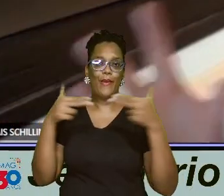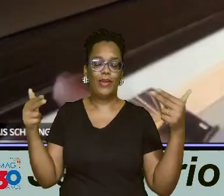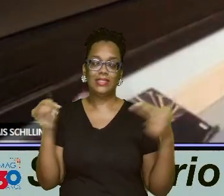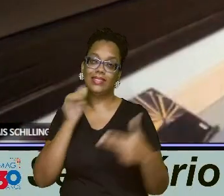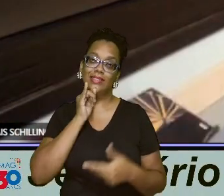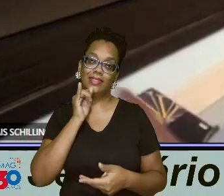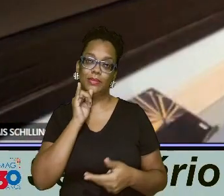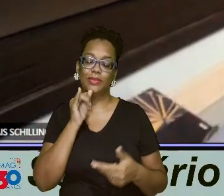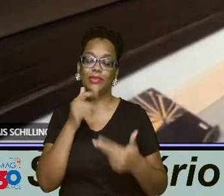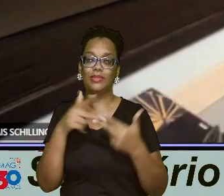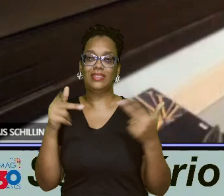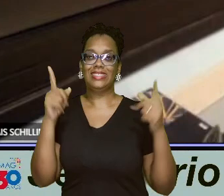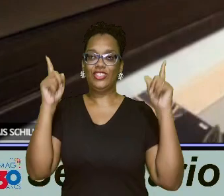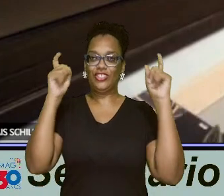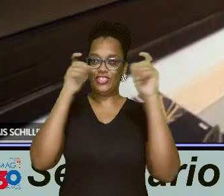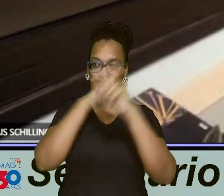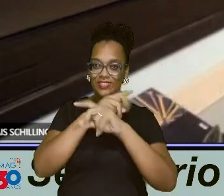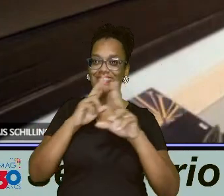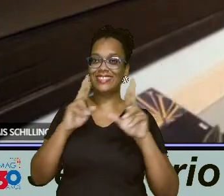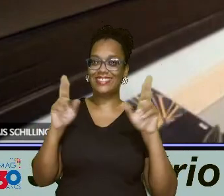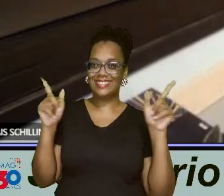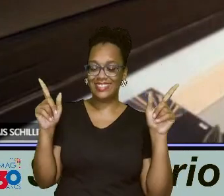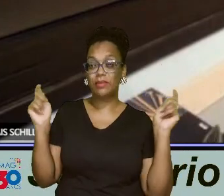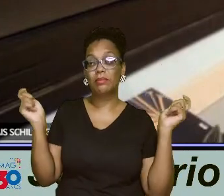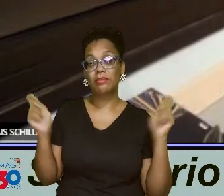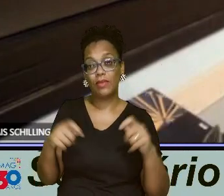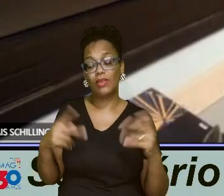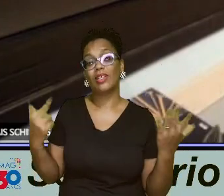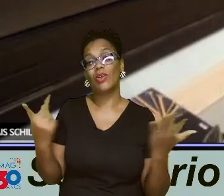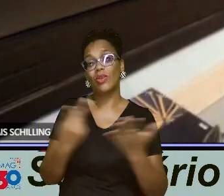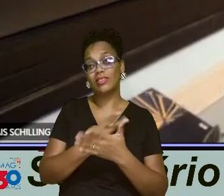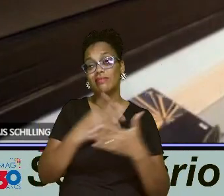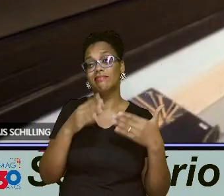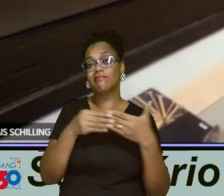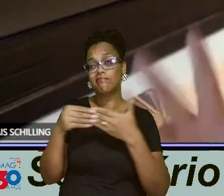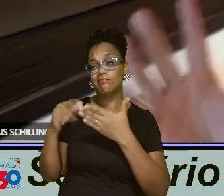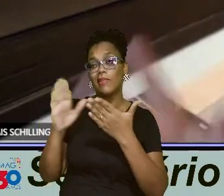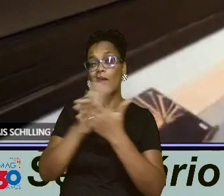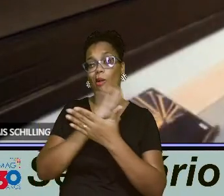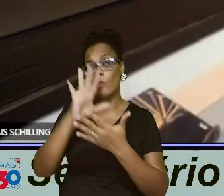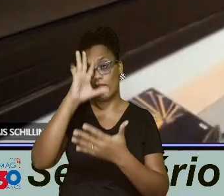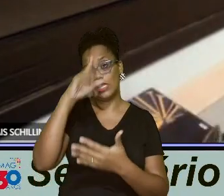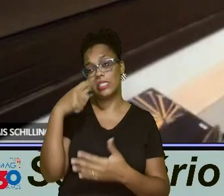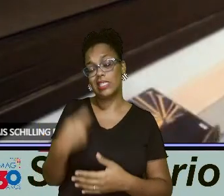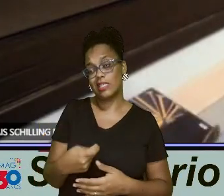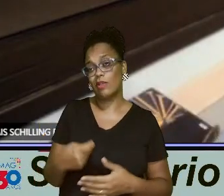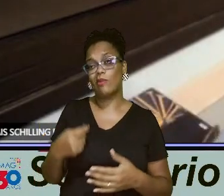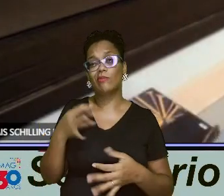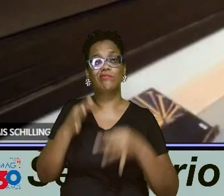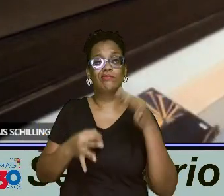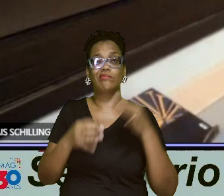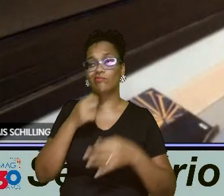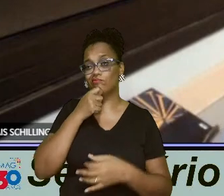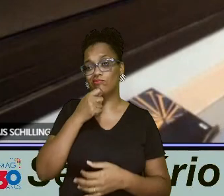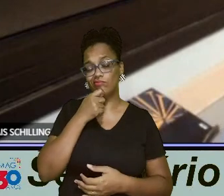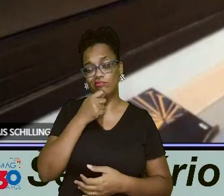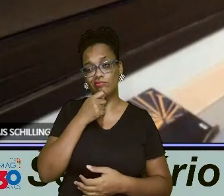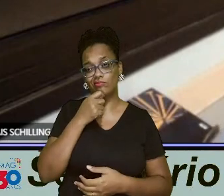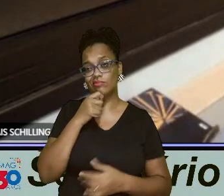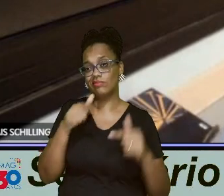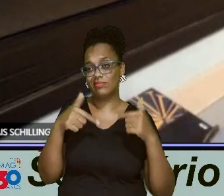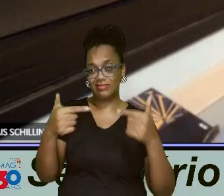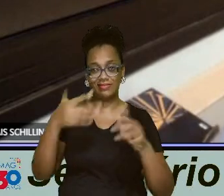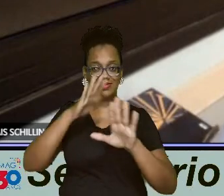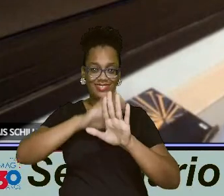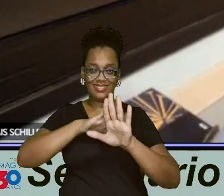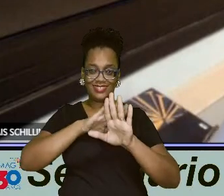inclusive casos bastante diferentes, pode eventualmente conduzir a algumas decisões que não se justificaria ainda aplicar o